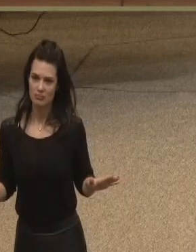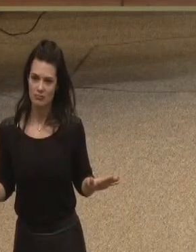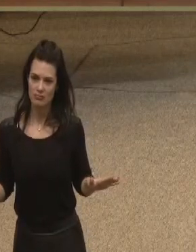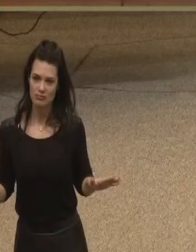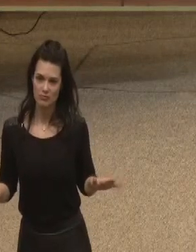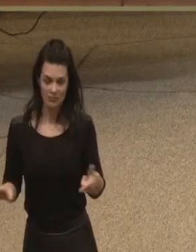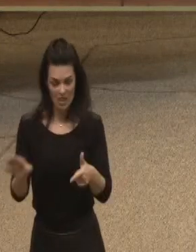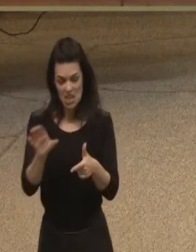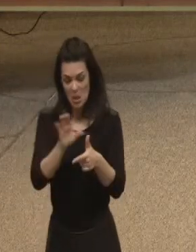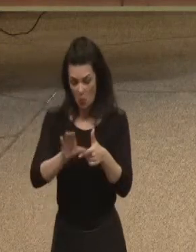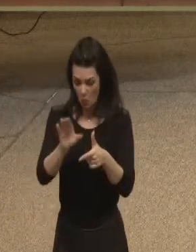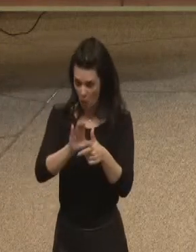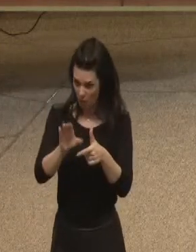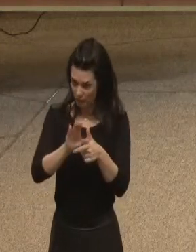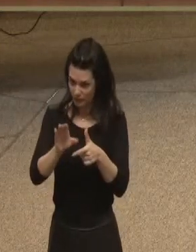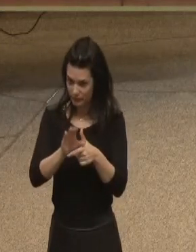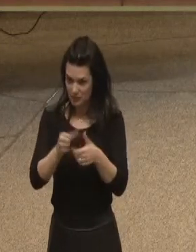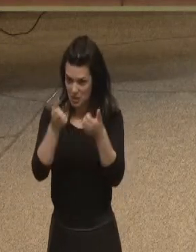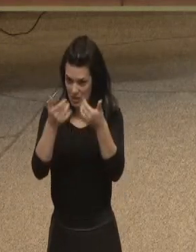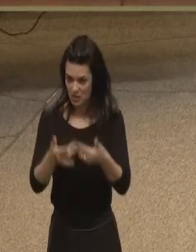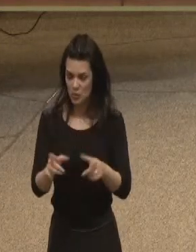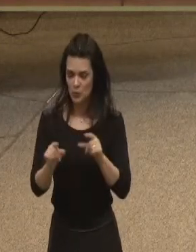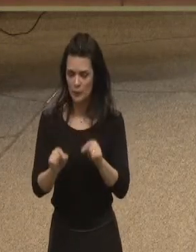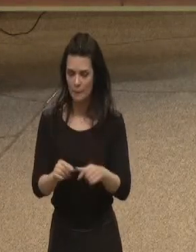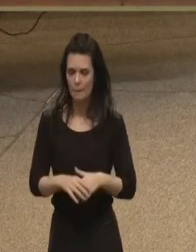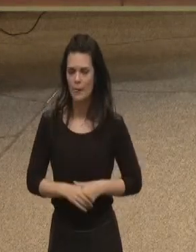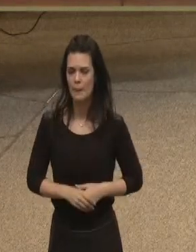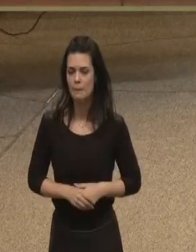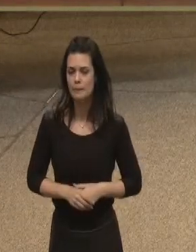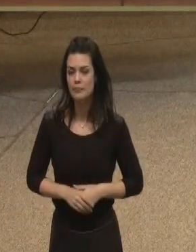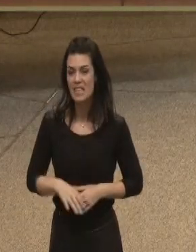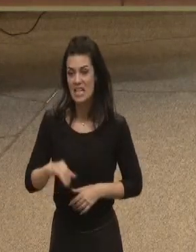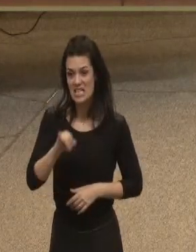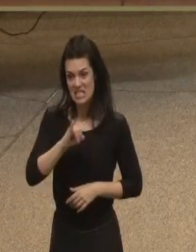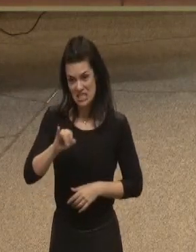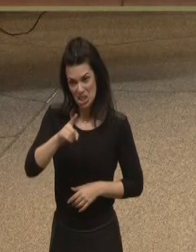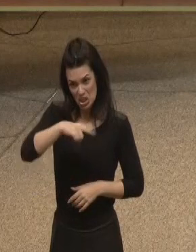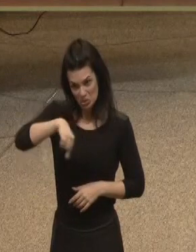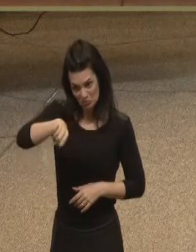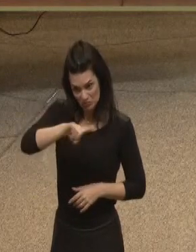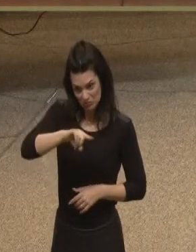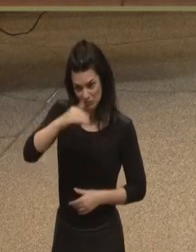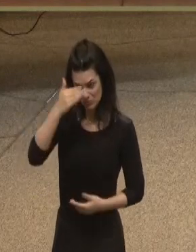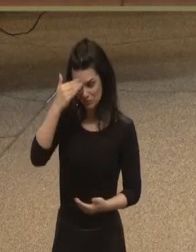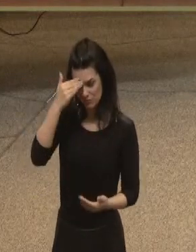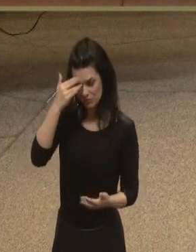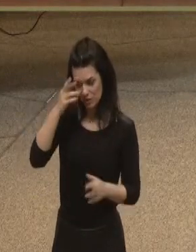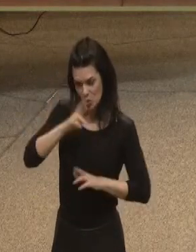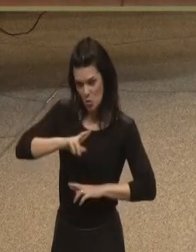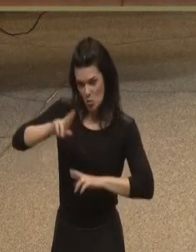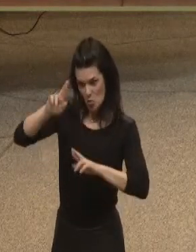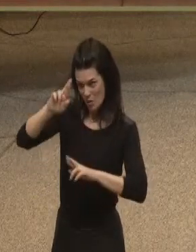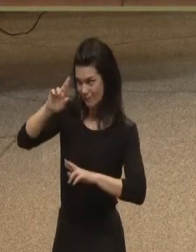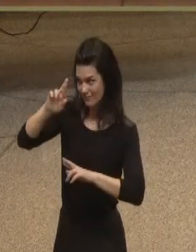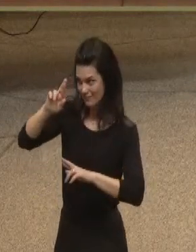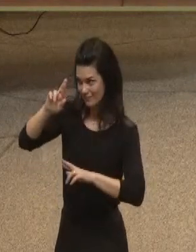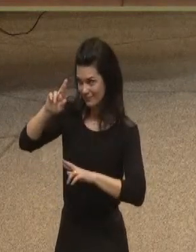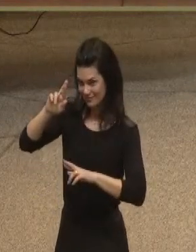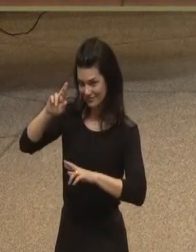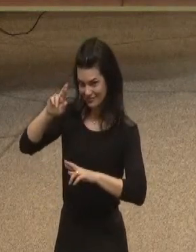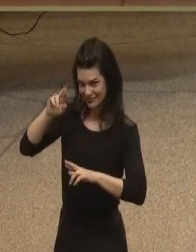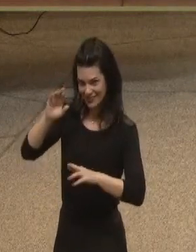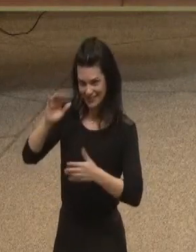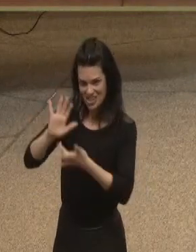carta, capítulo 15, verso 19, quando ele diz: se a nossa esperança em Cristo se resume somente a essa